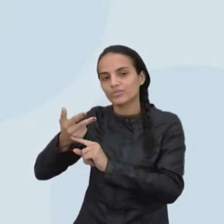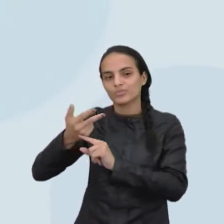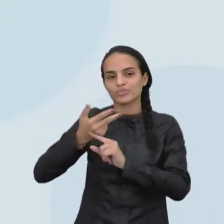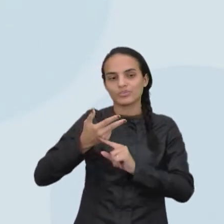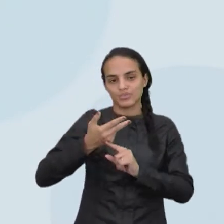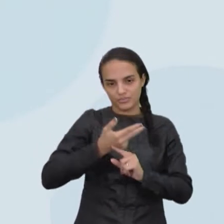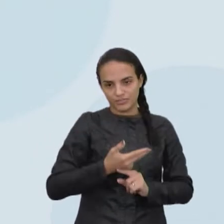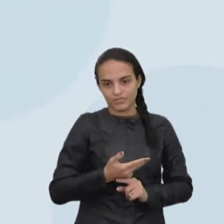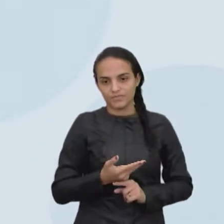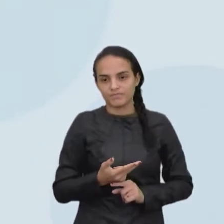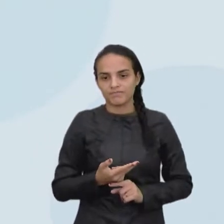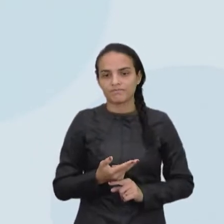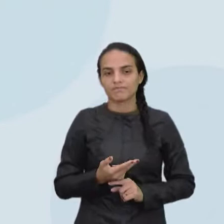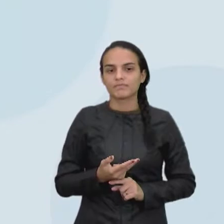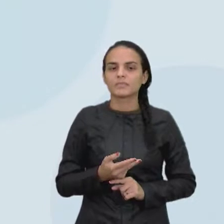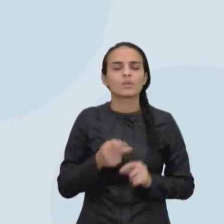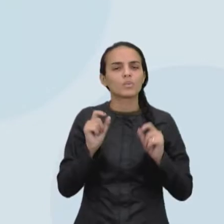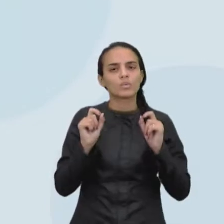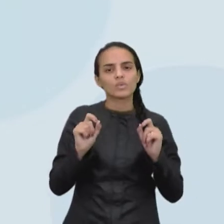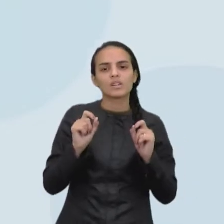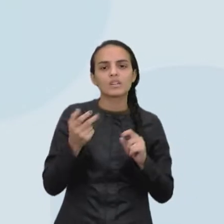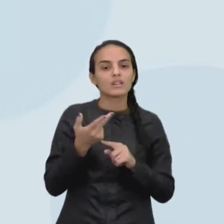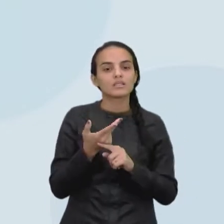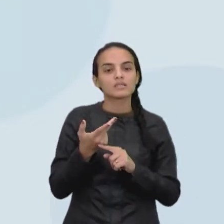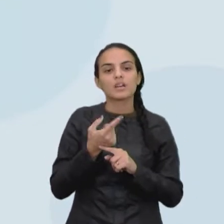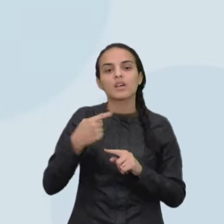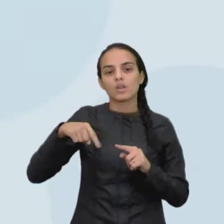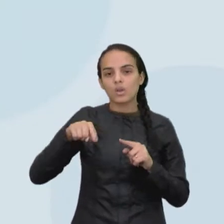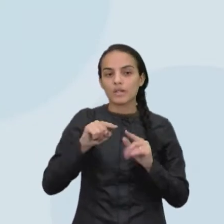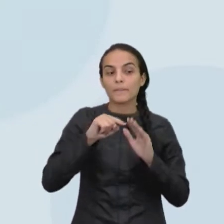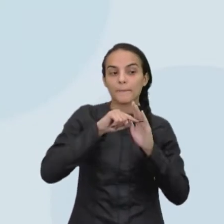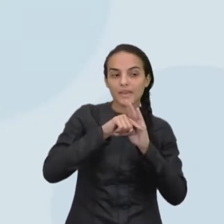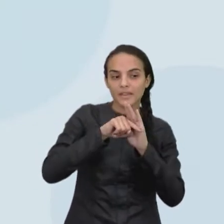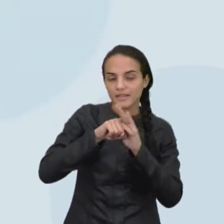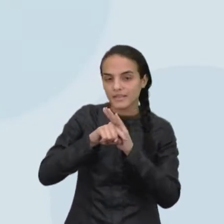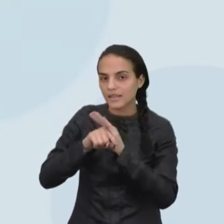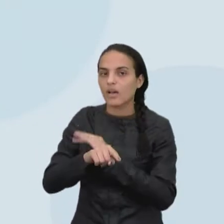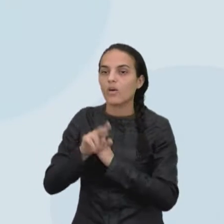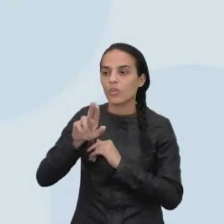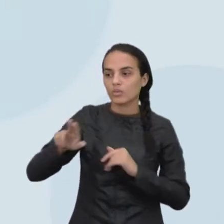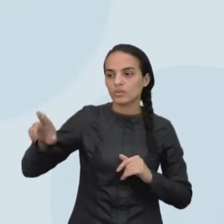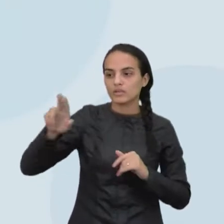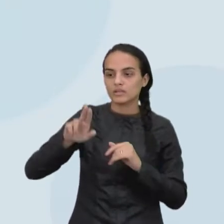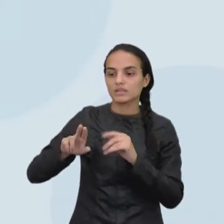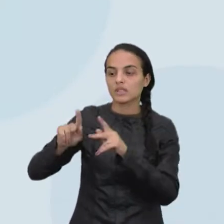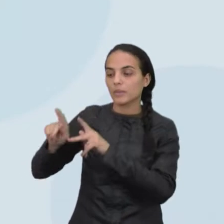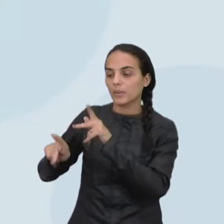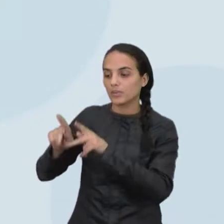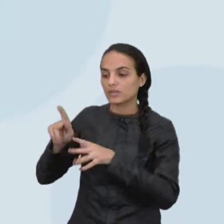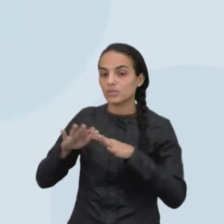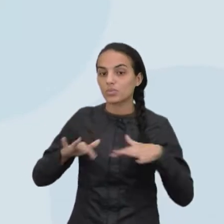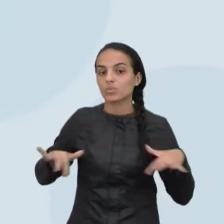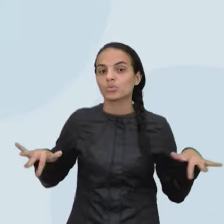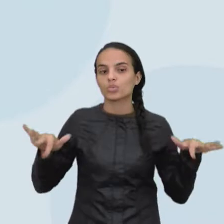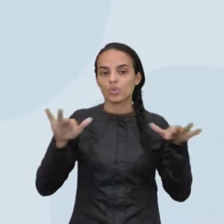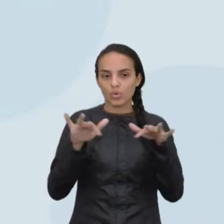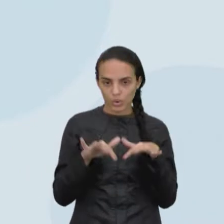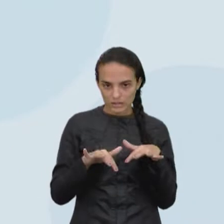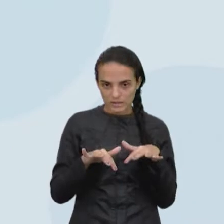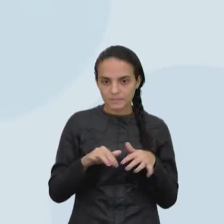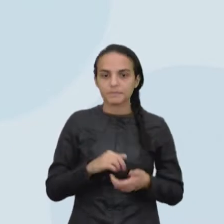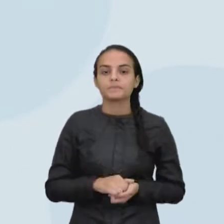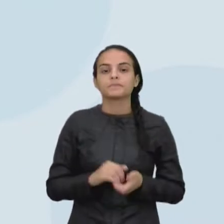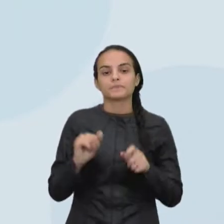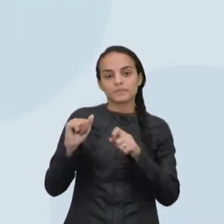com censo. Professora, o que é censo? É quando a gente faz uma pesquisa usando toda a população. Então, vamos ler, ó. São aquelas em que